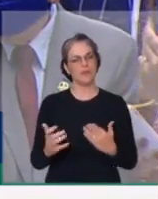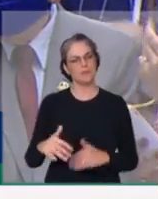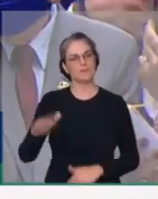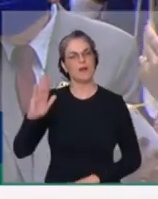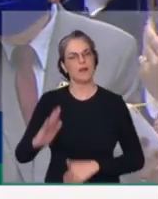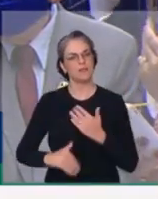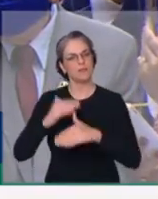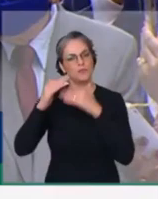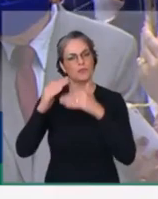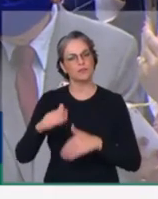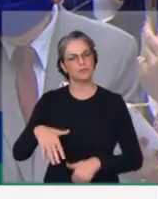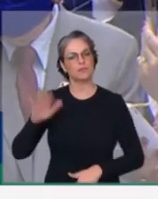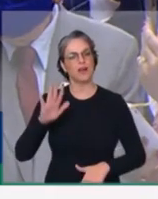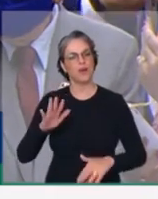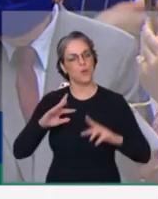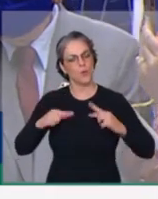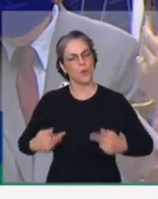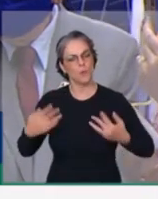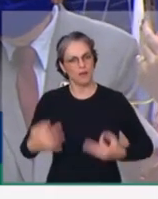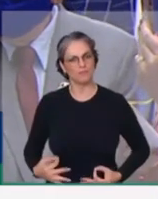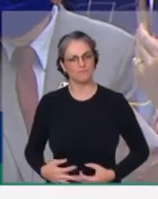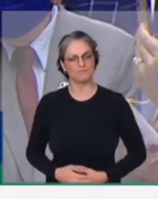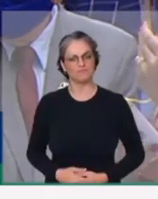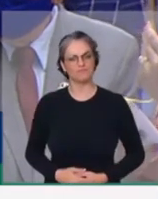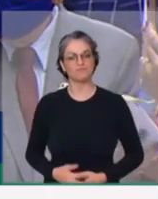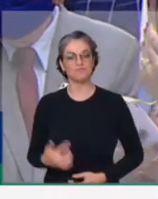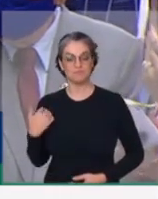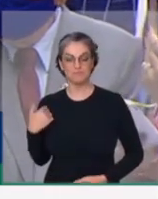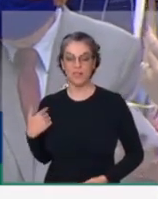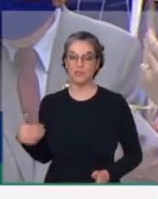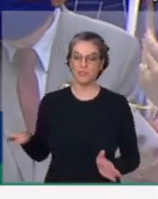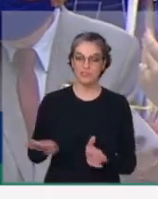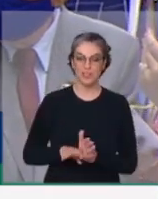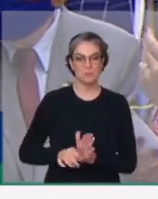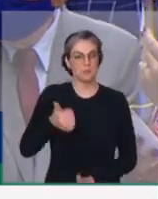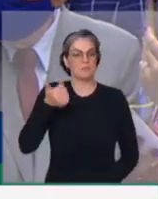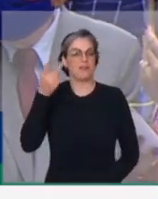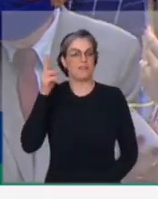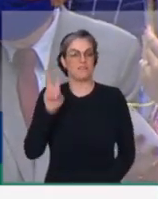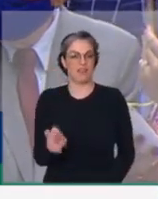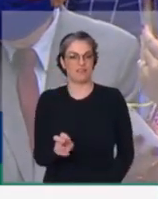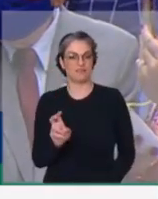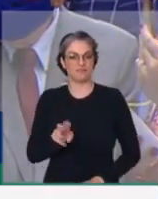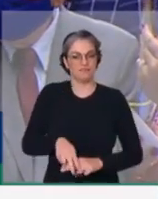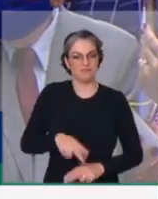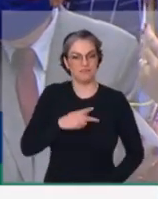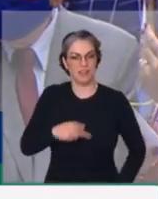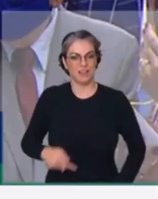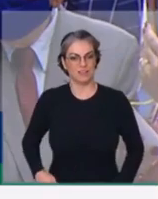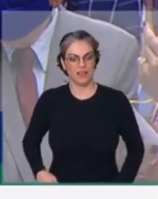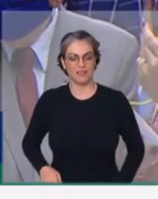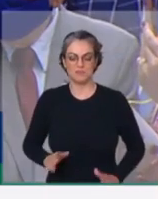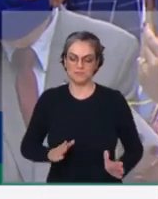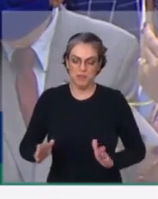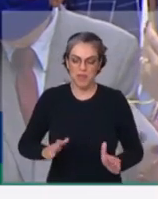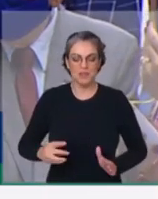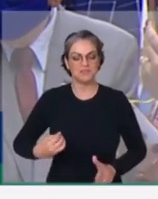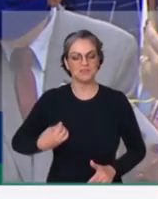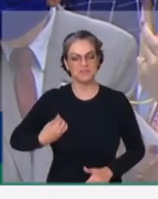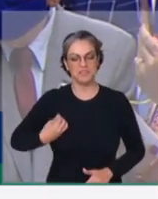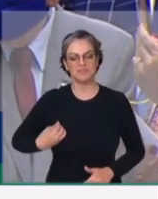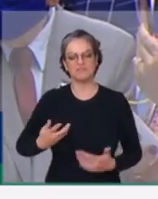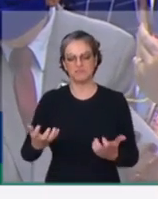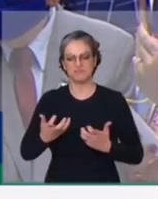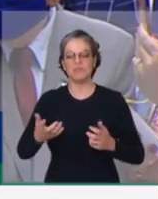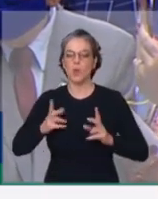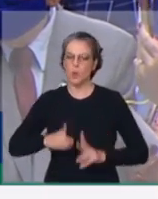e mais humanizado. Chego aqui para sentar nesta cadeira pela primeira vez e para, enquanto nela estiver,